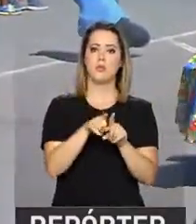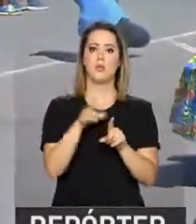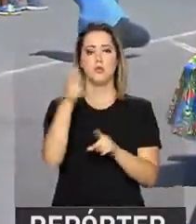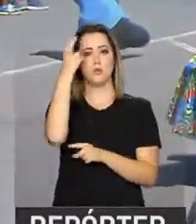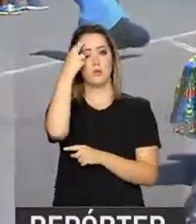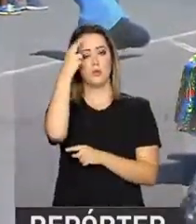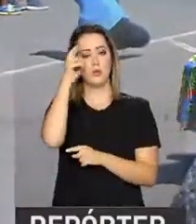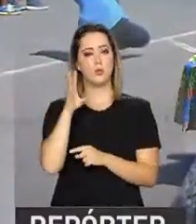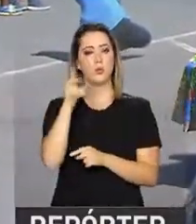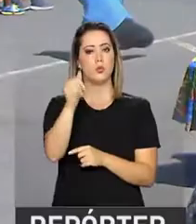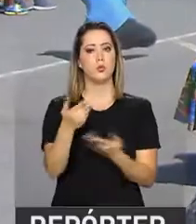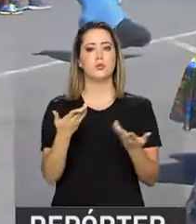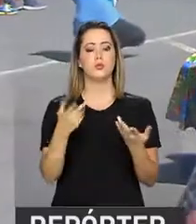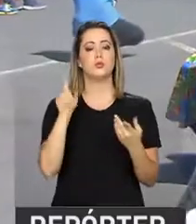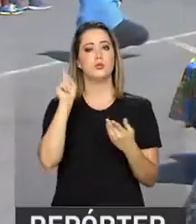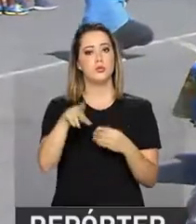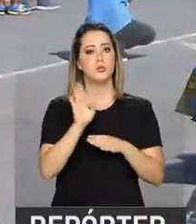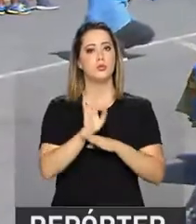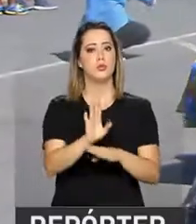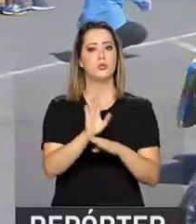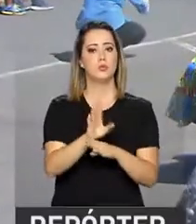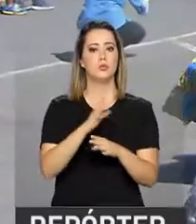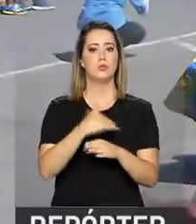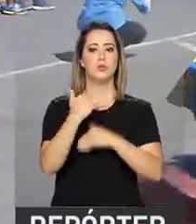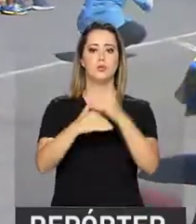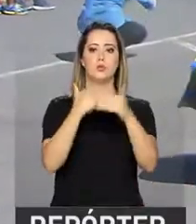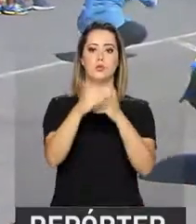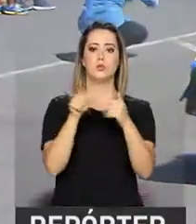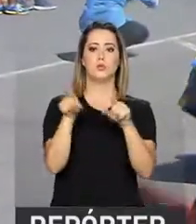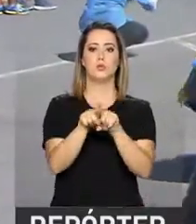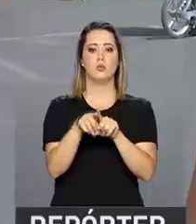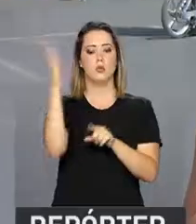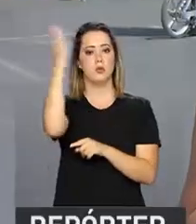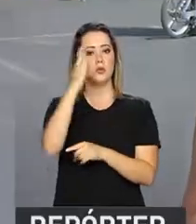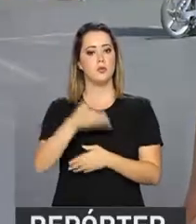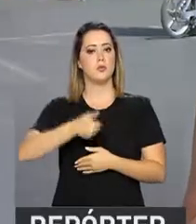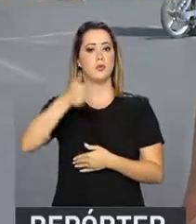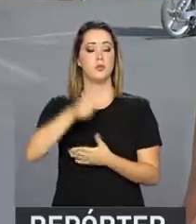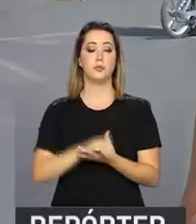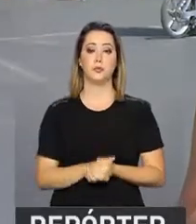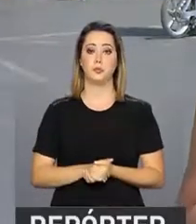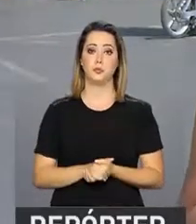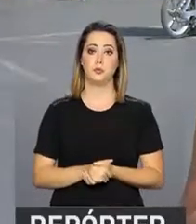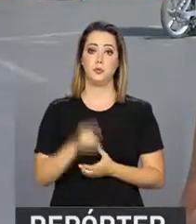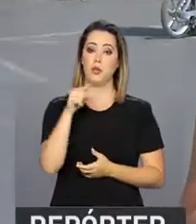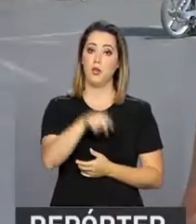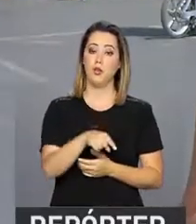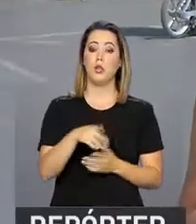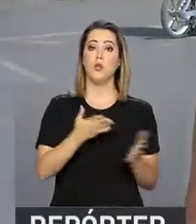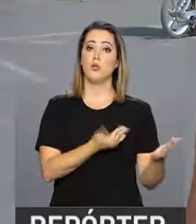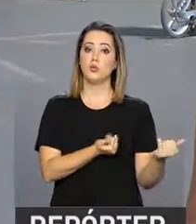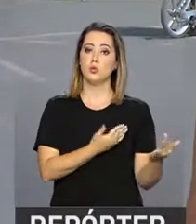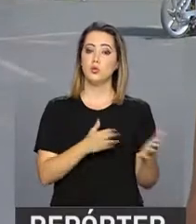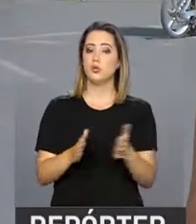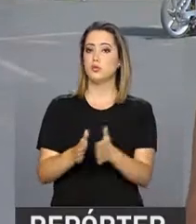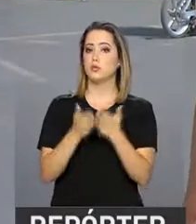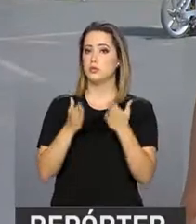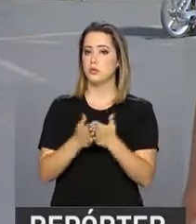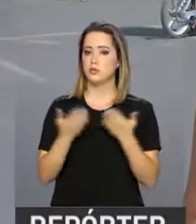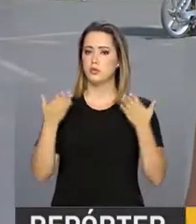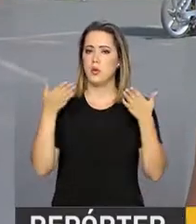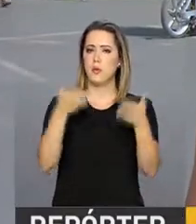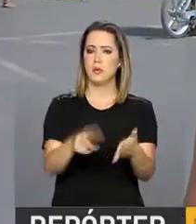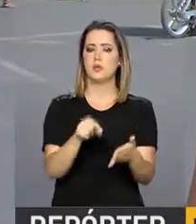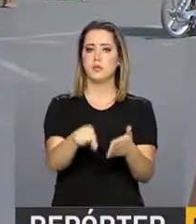cultura, tudo, ajuda muito a formar um Brasil melhor pra gente. E para que jovens com baixa renda possam ter mais acesso